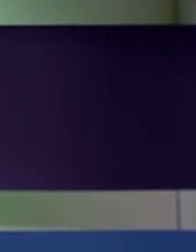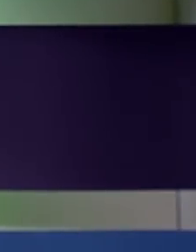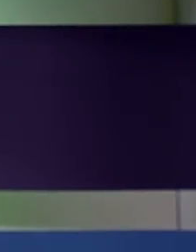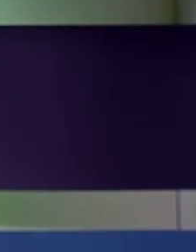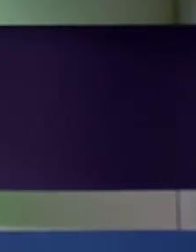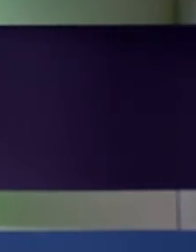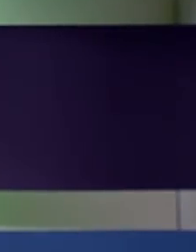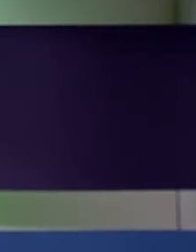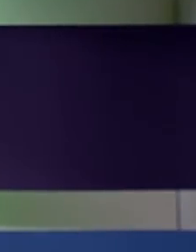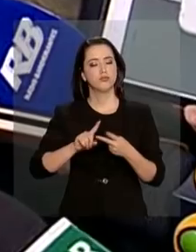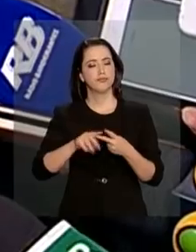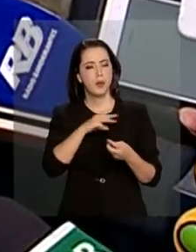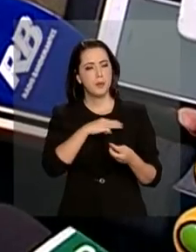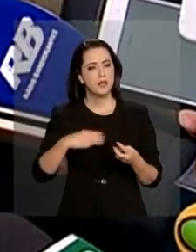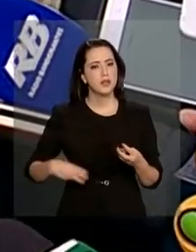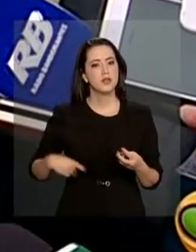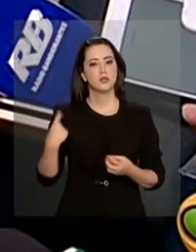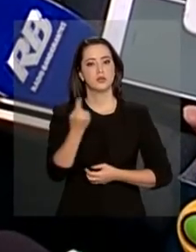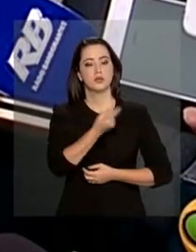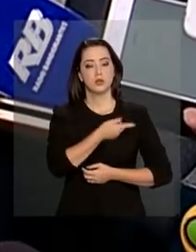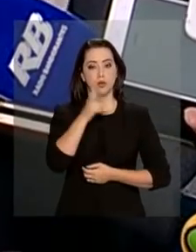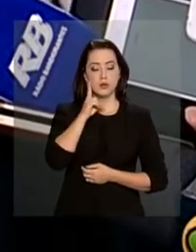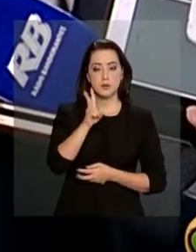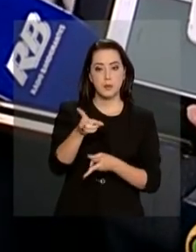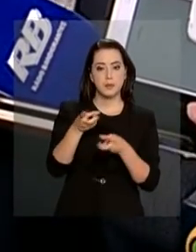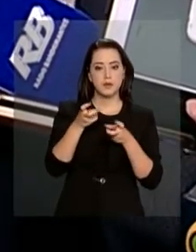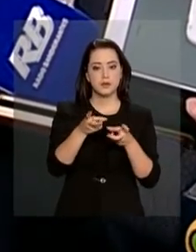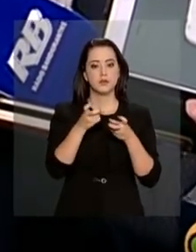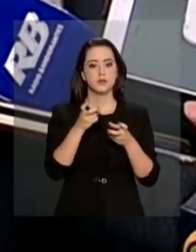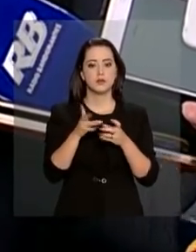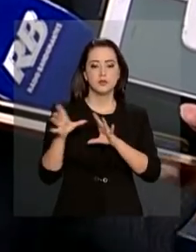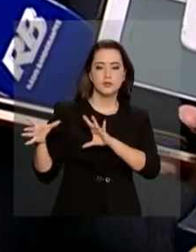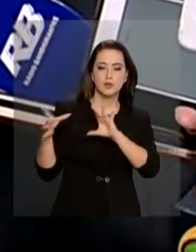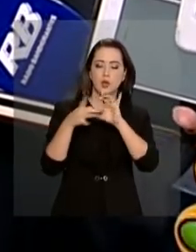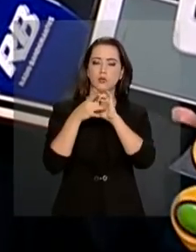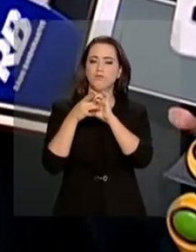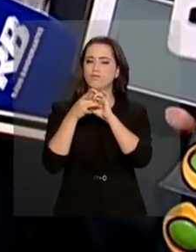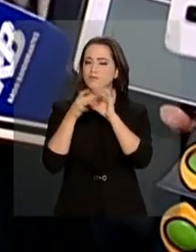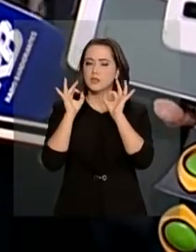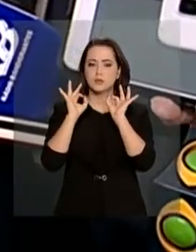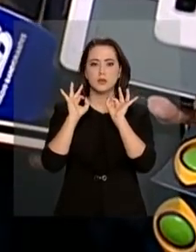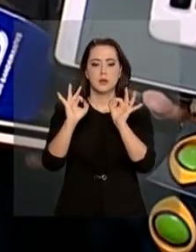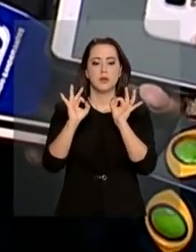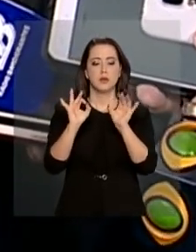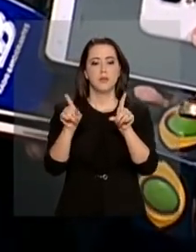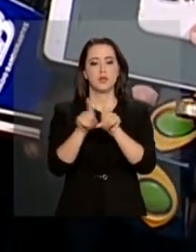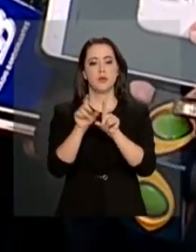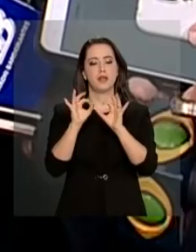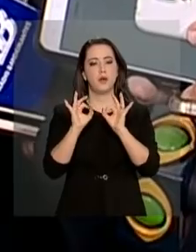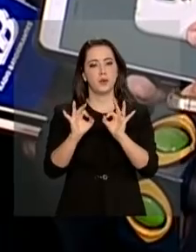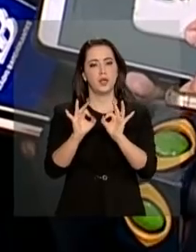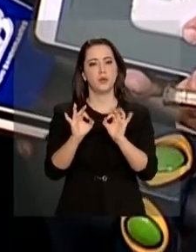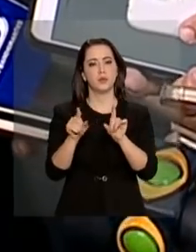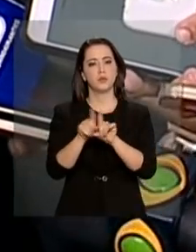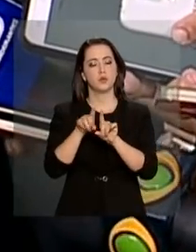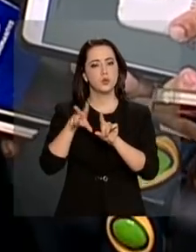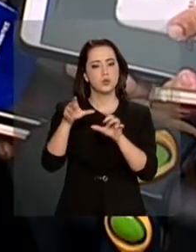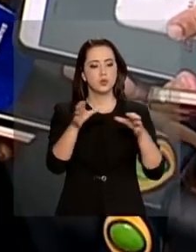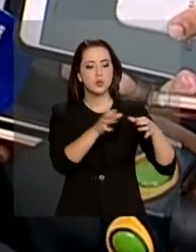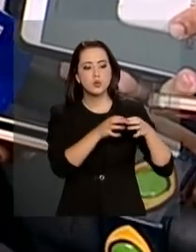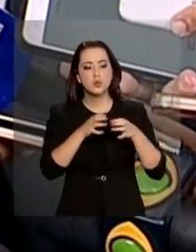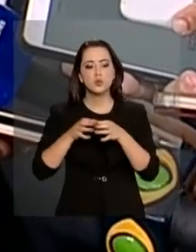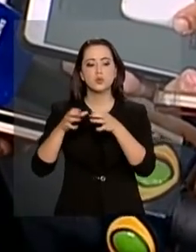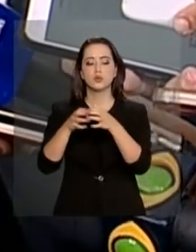Educação. Veja como foi. Nós pudemos verificar a harmonização absoluta de todos os setores do governo que